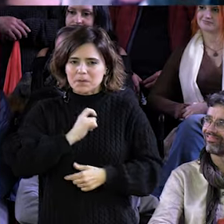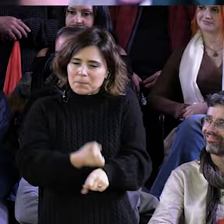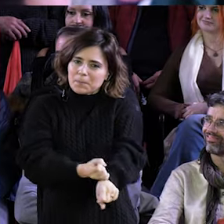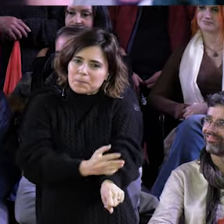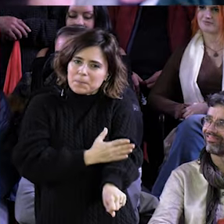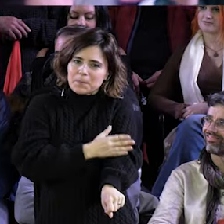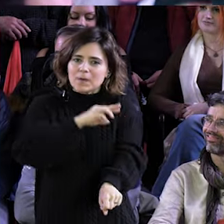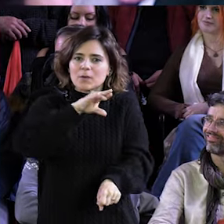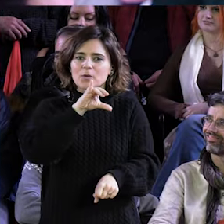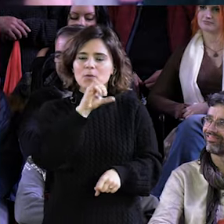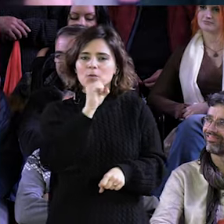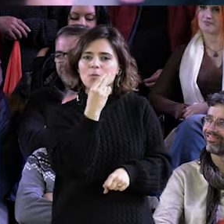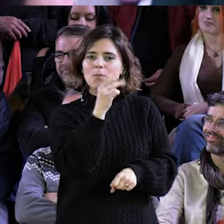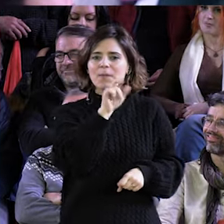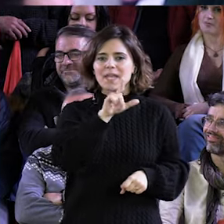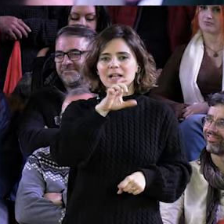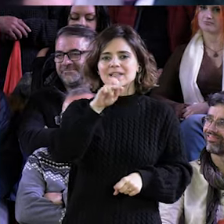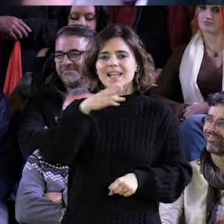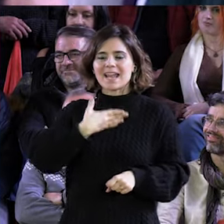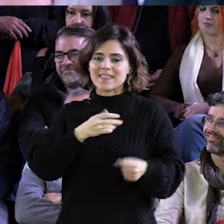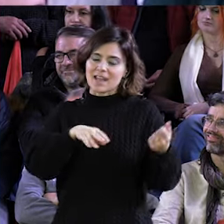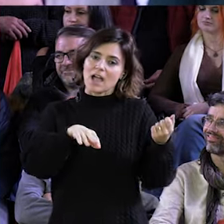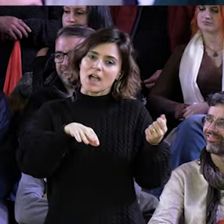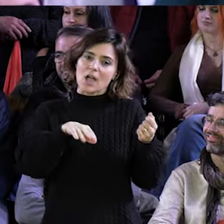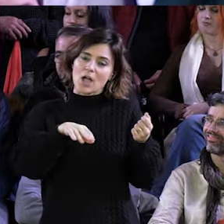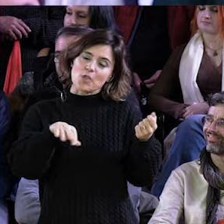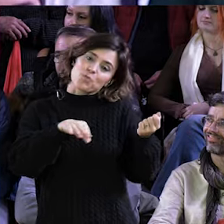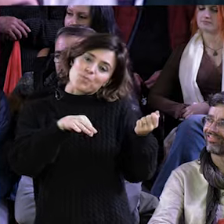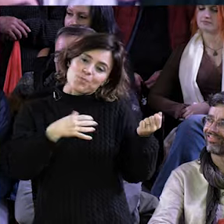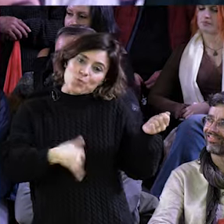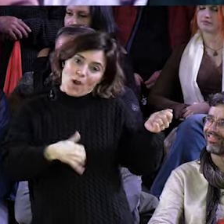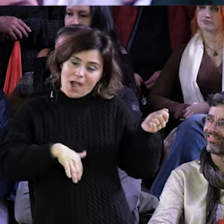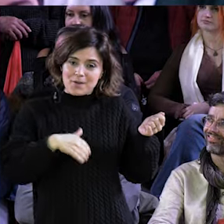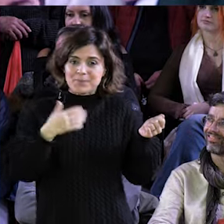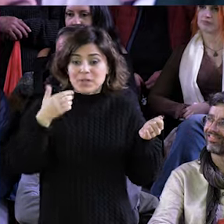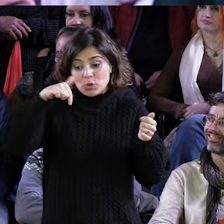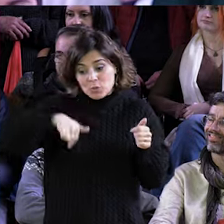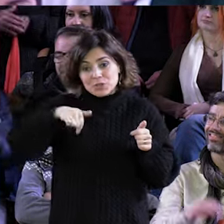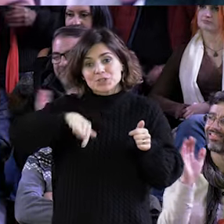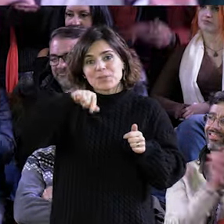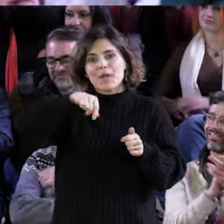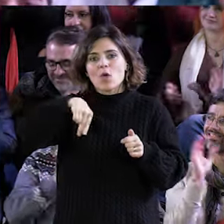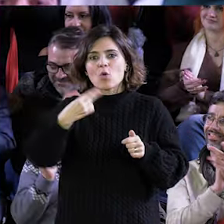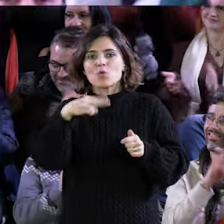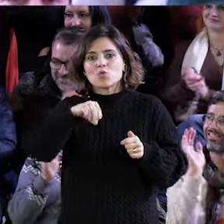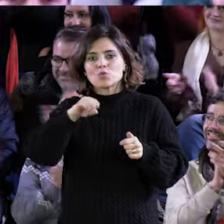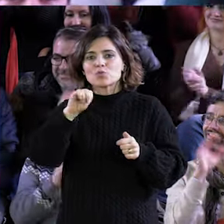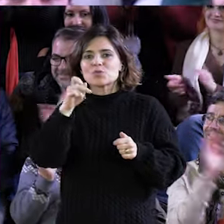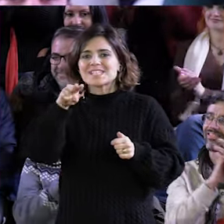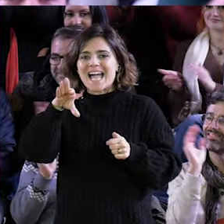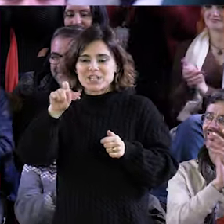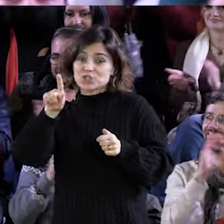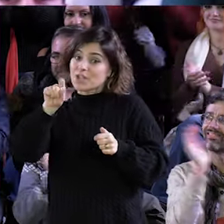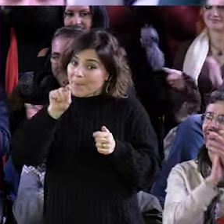a tocar no comício e hoje o nosso candidato Nuno Sanches a tocar aqui também.